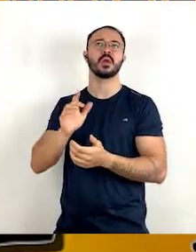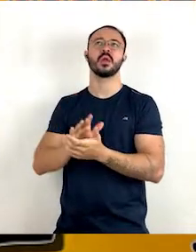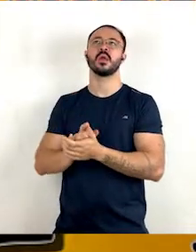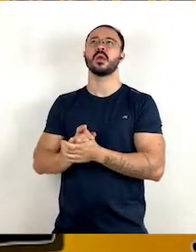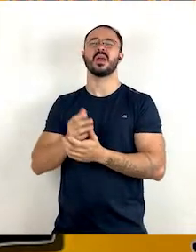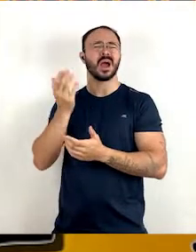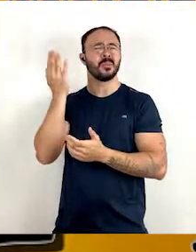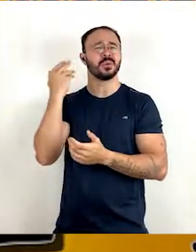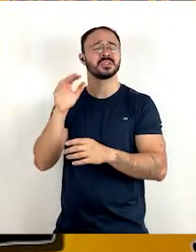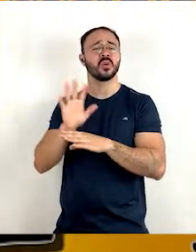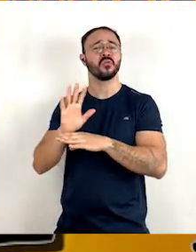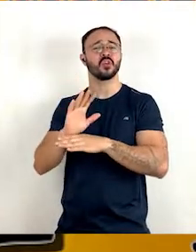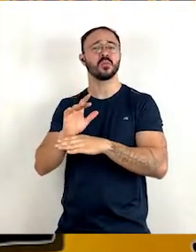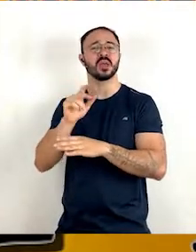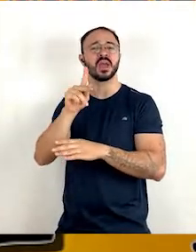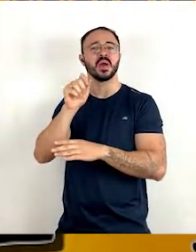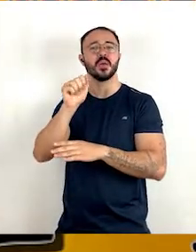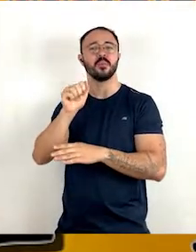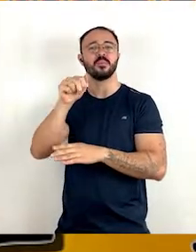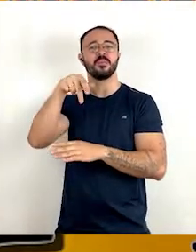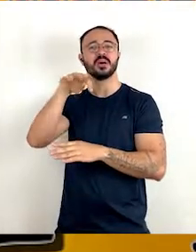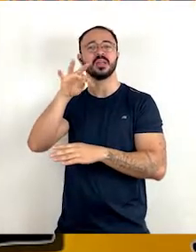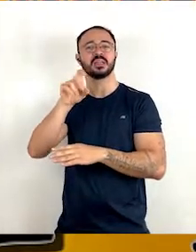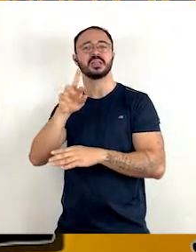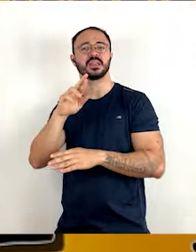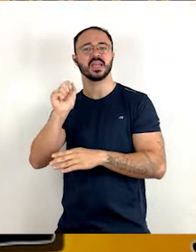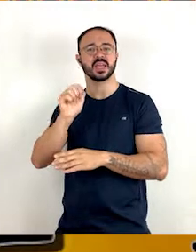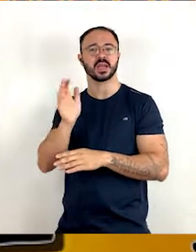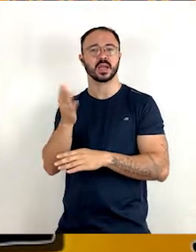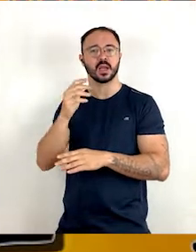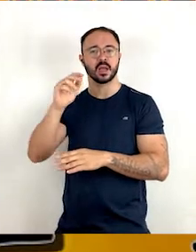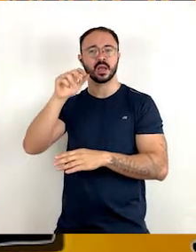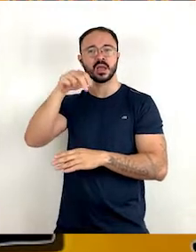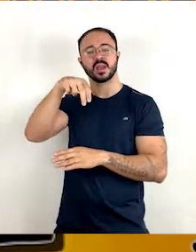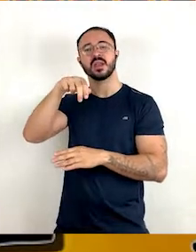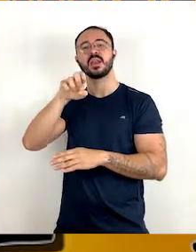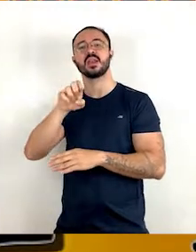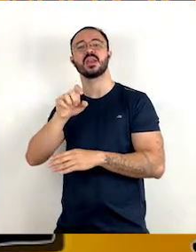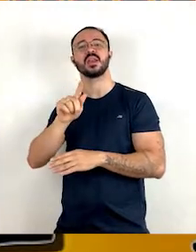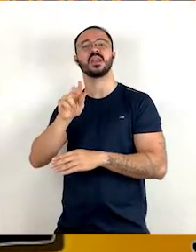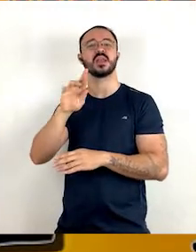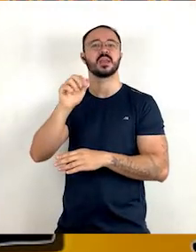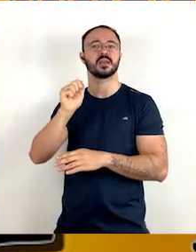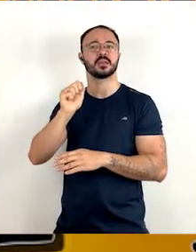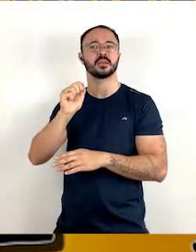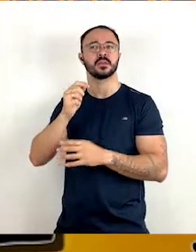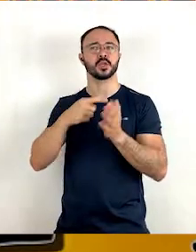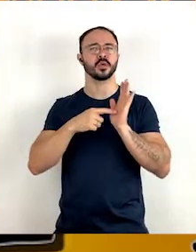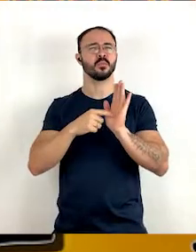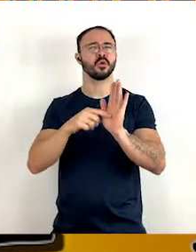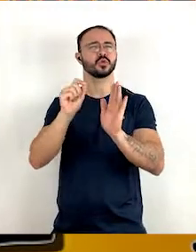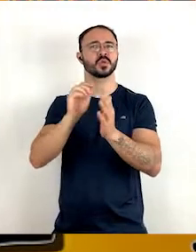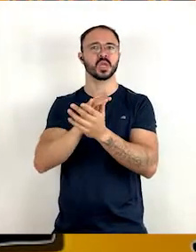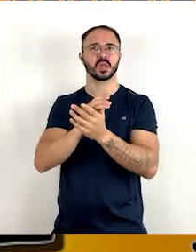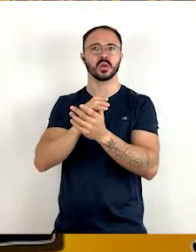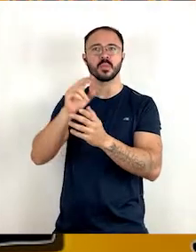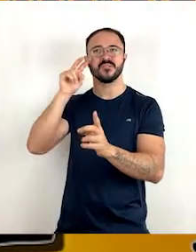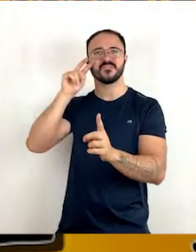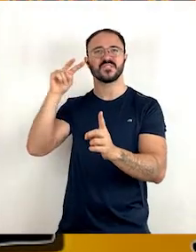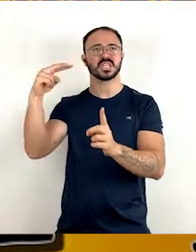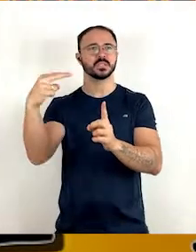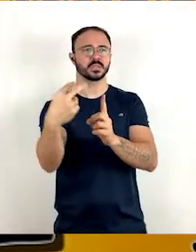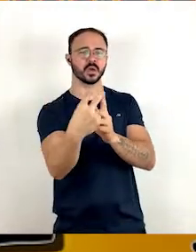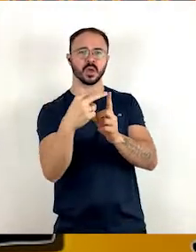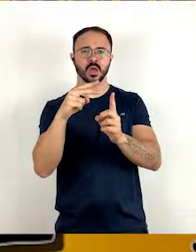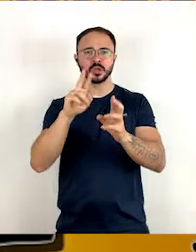o filme Pantera Negra, que traz uma visão muito diferente daquela visão que nós temos de África, né? Aquela visão